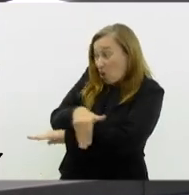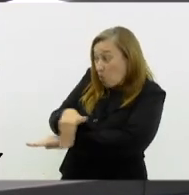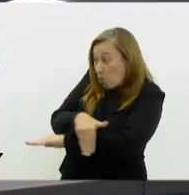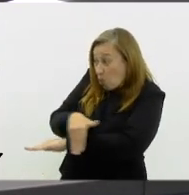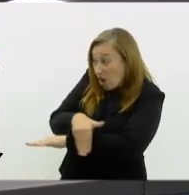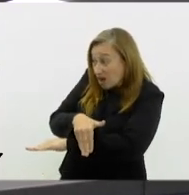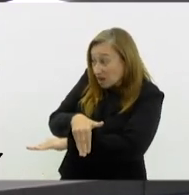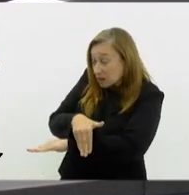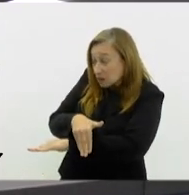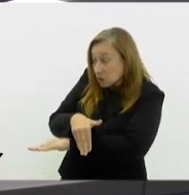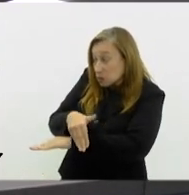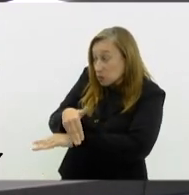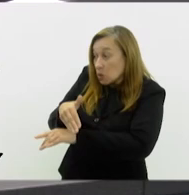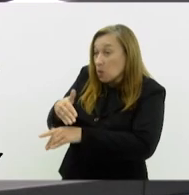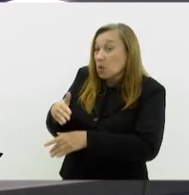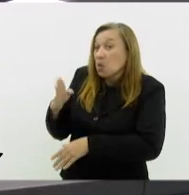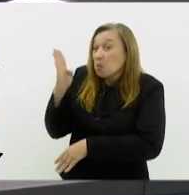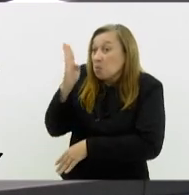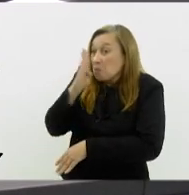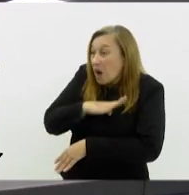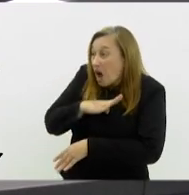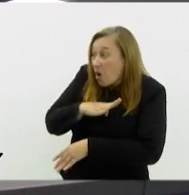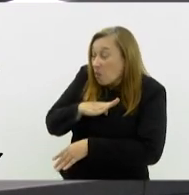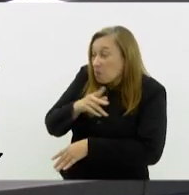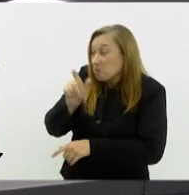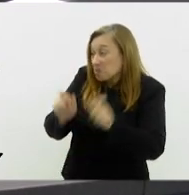está cheio de homens muito